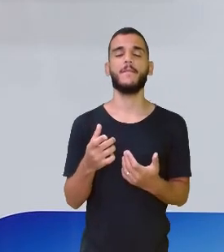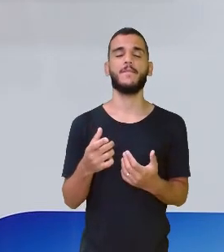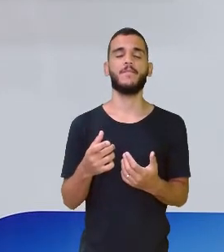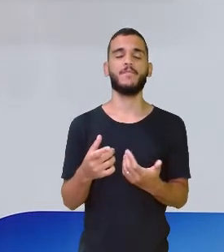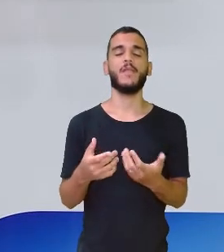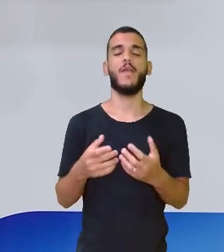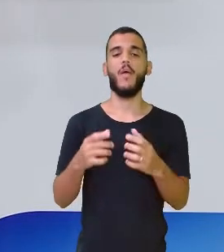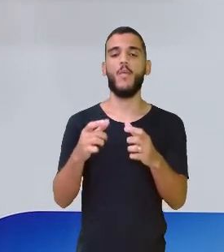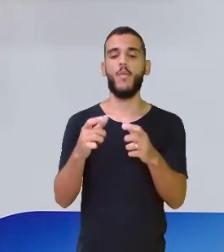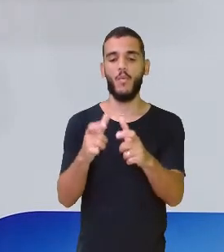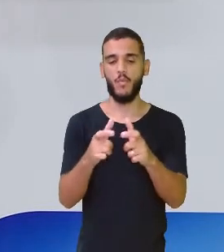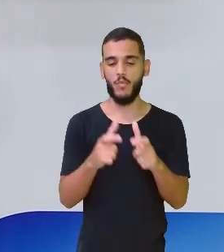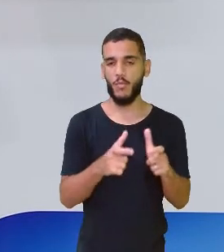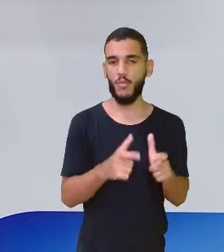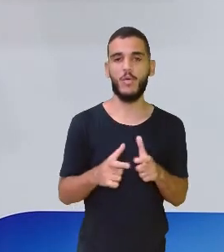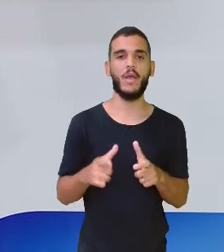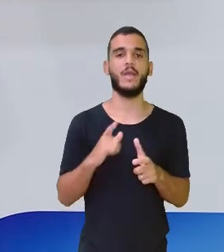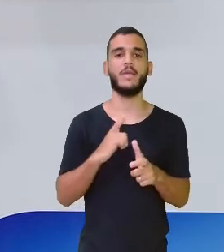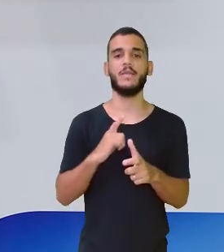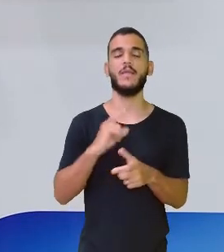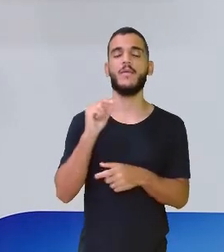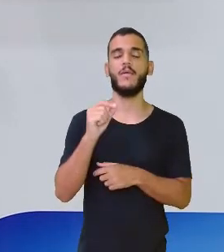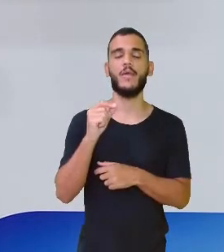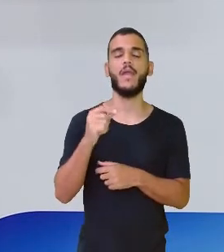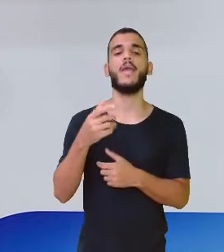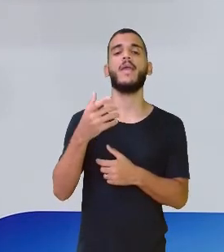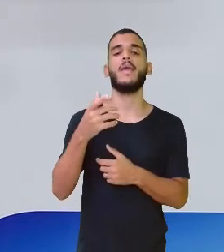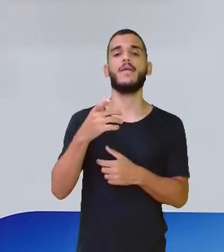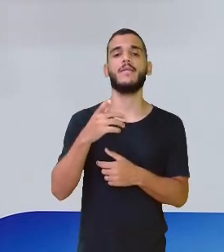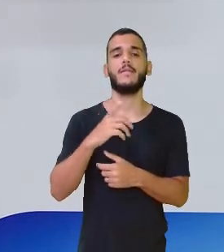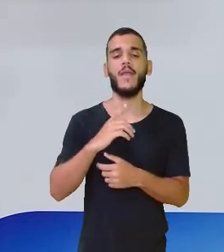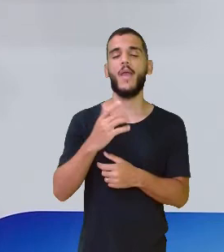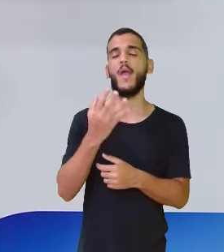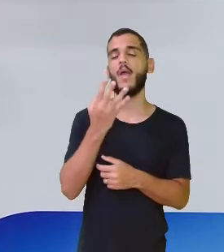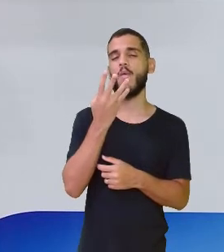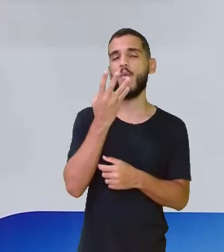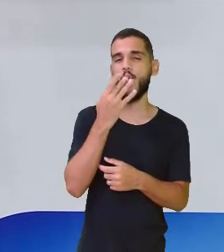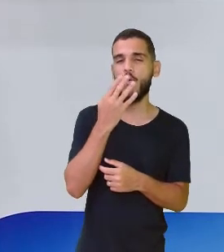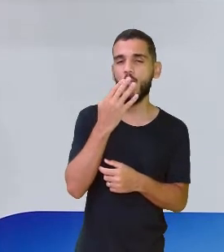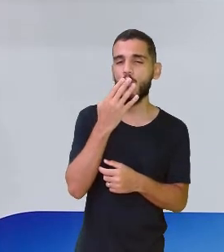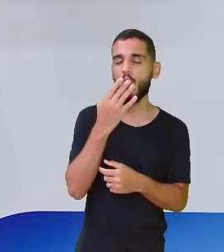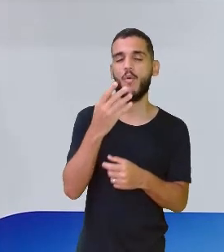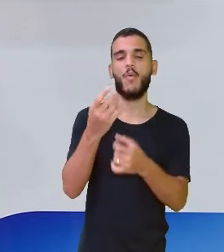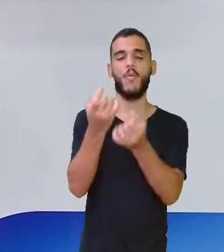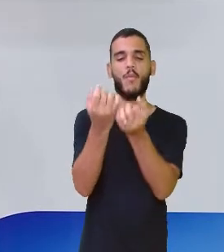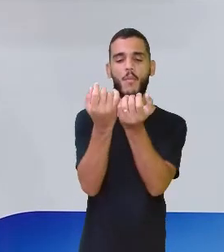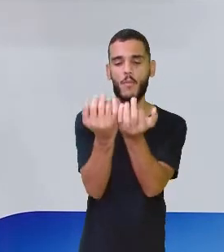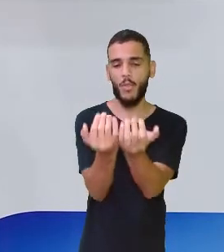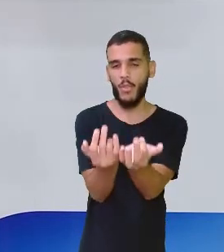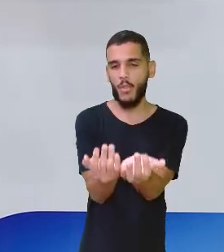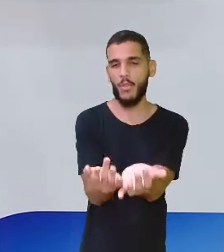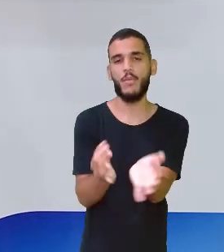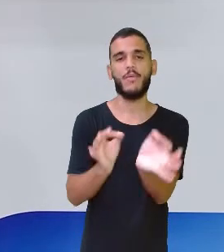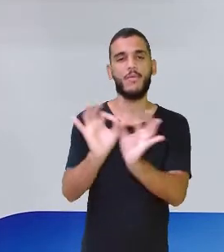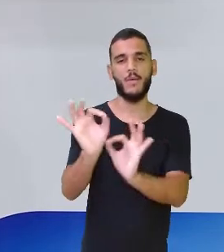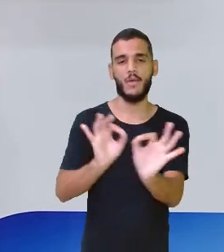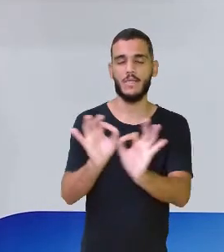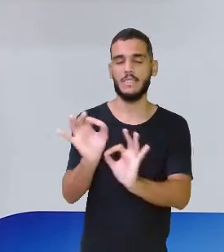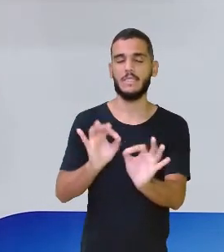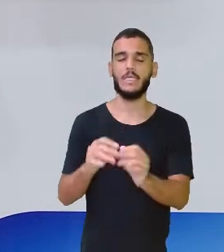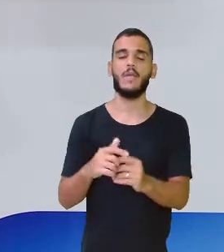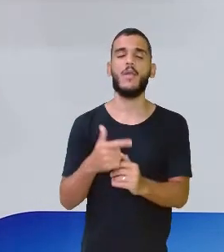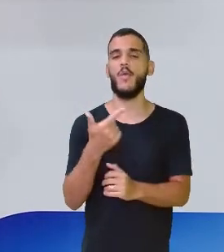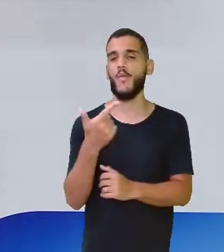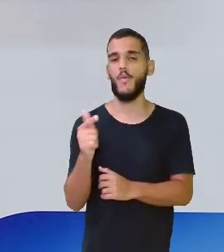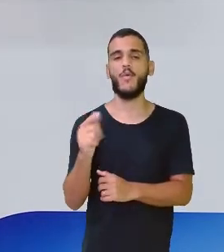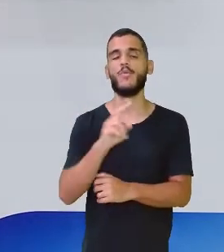ia cristalizando ali, formando os torrões de açúcar, e o que não cristalizava descia, formando o que a gente chama de melaço, né?